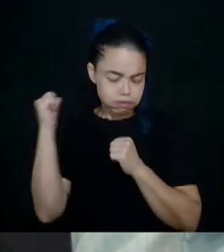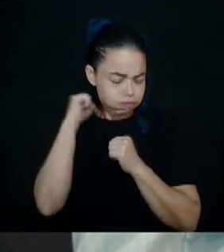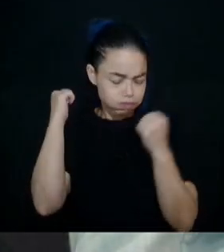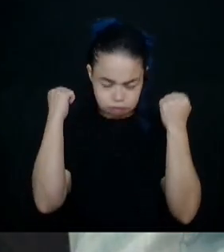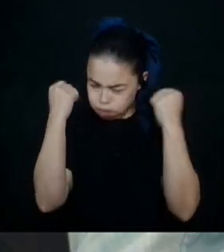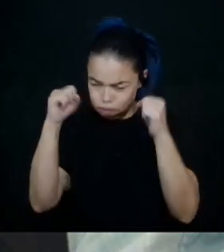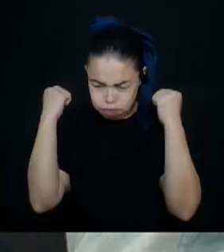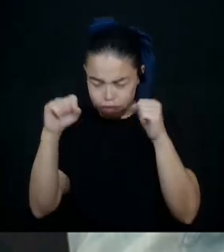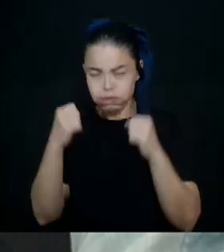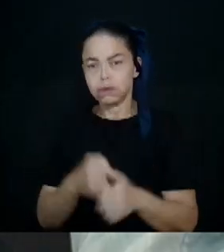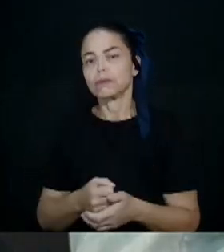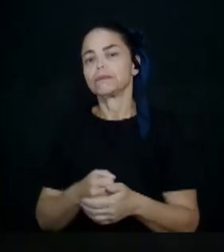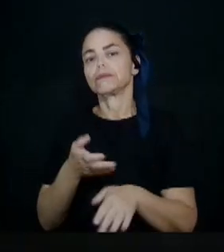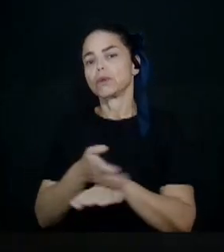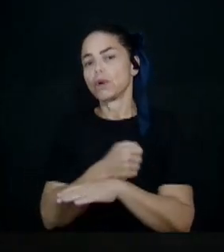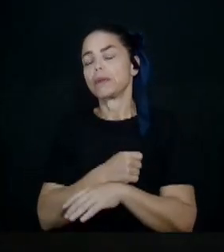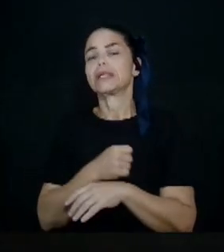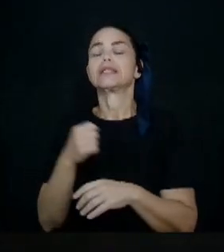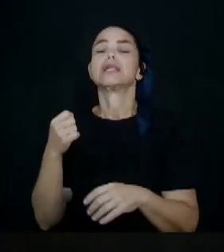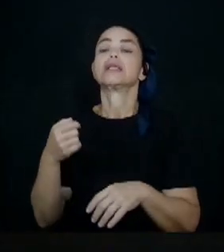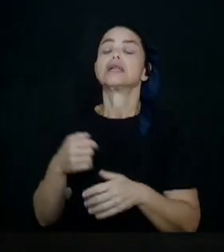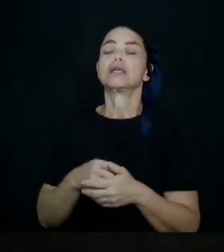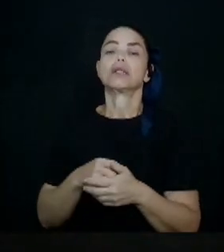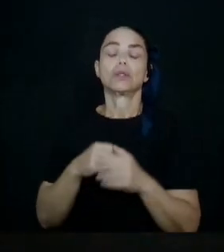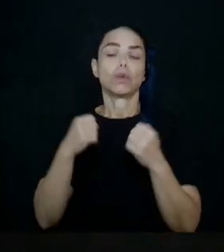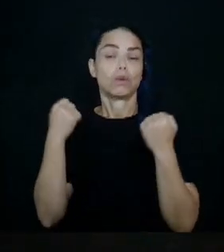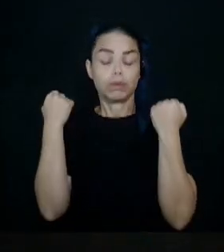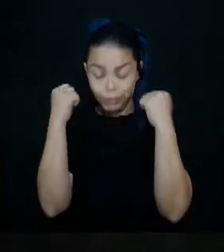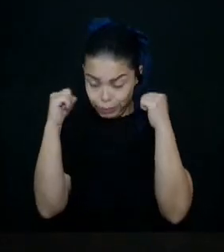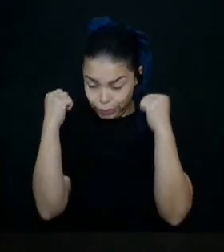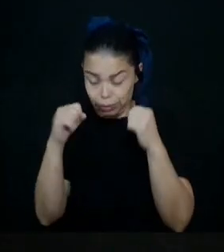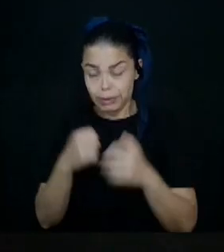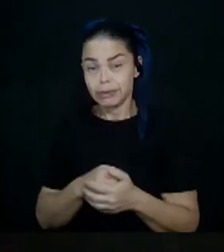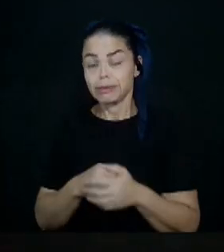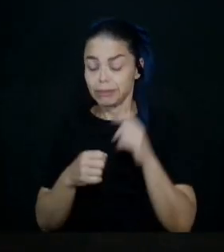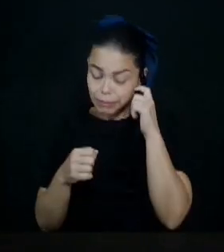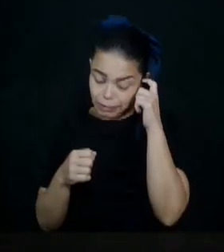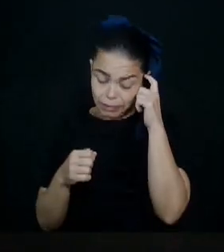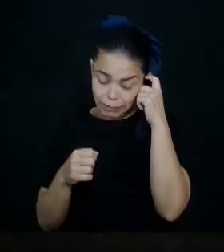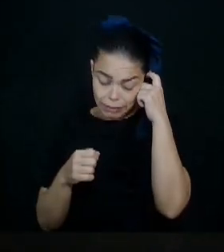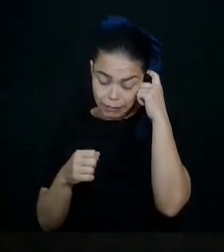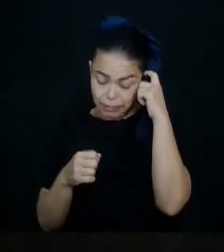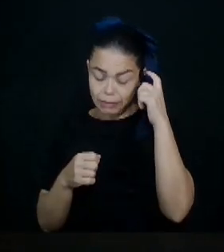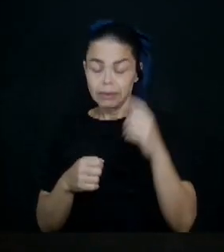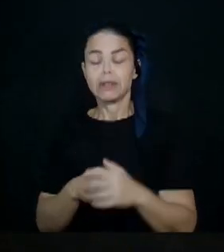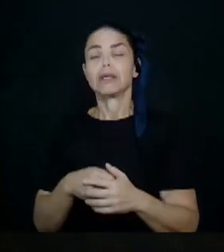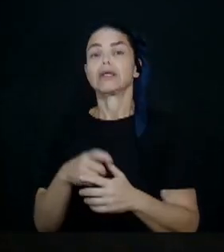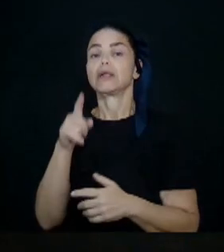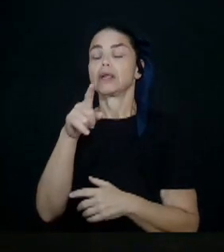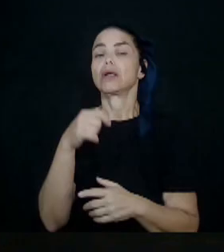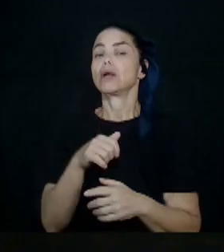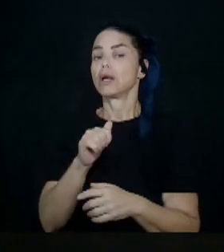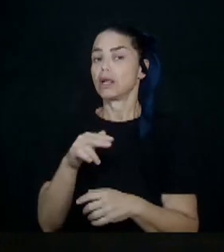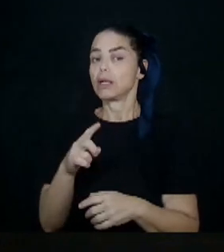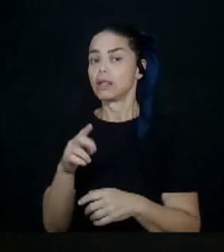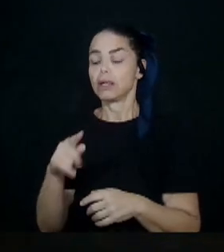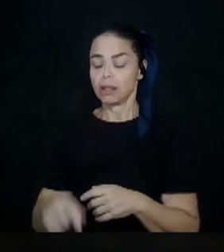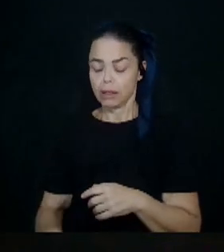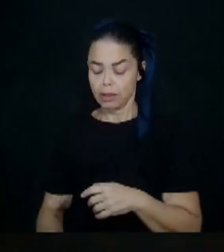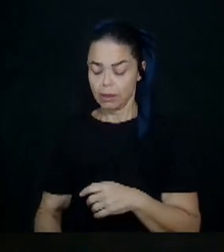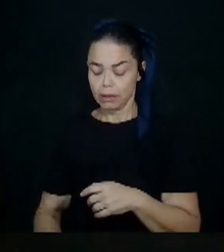antes. Exatamente. Agora, o André é especialista, né, com direção defensiva,